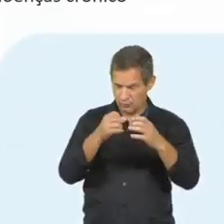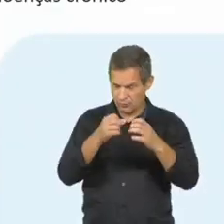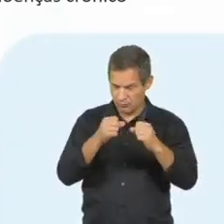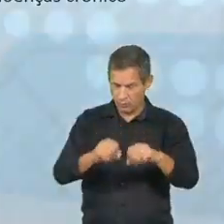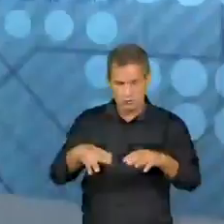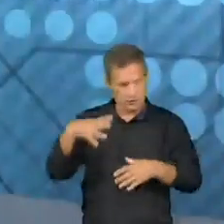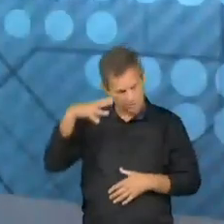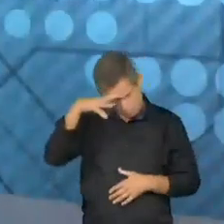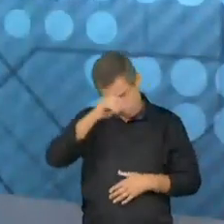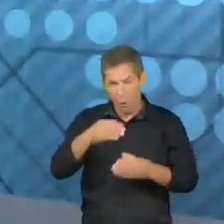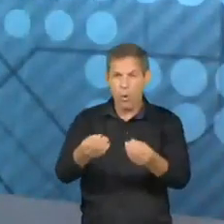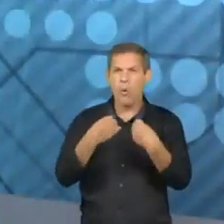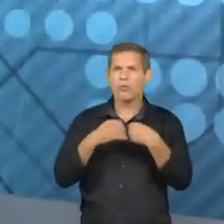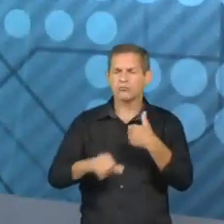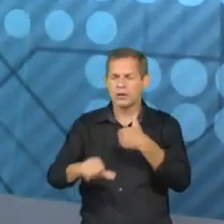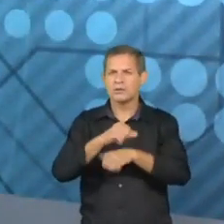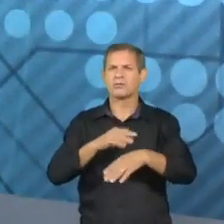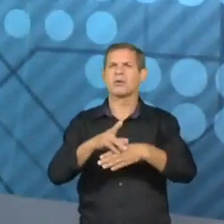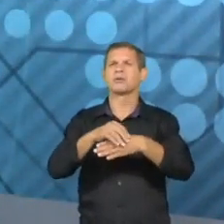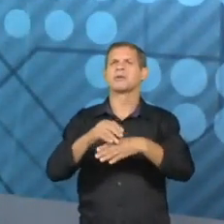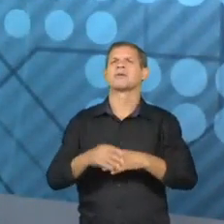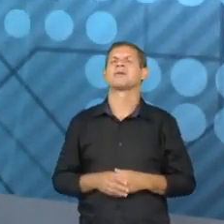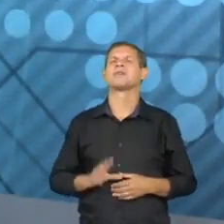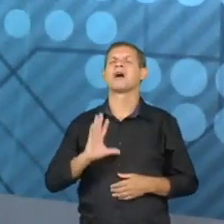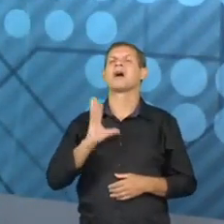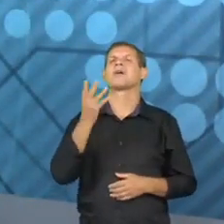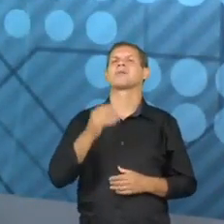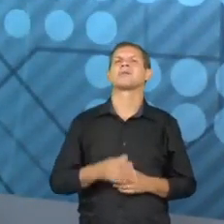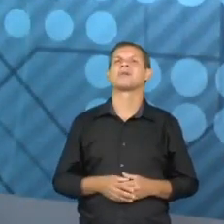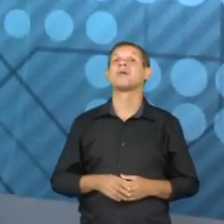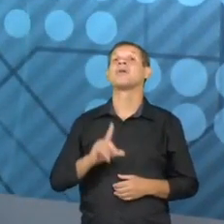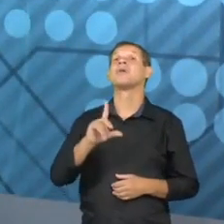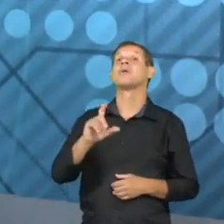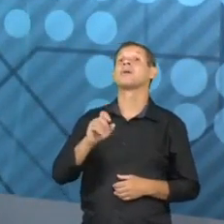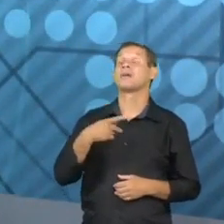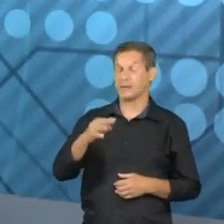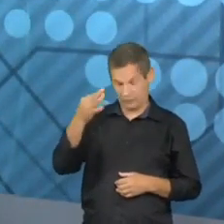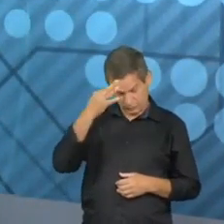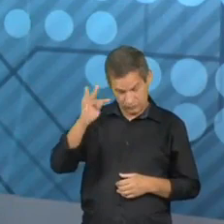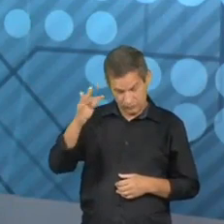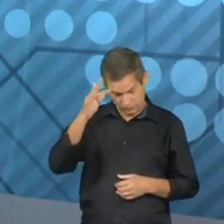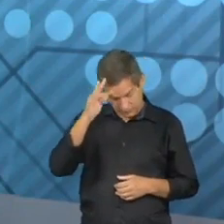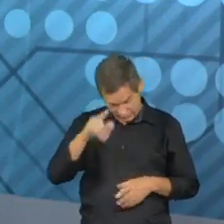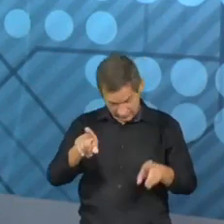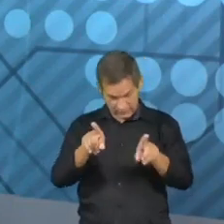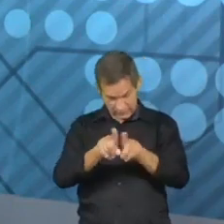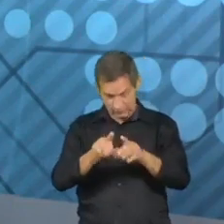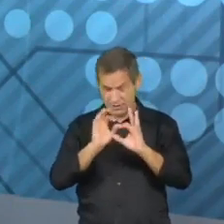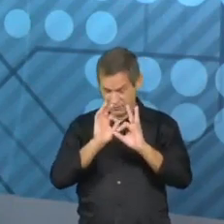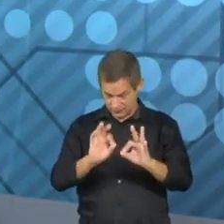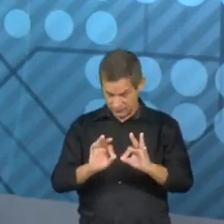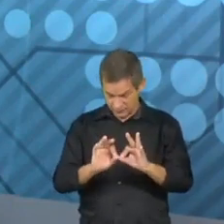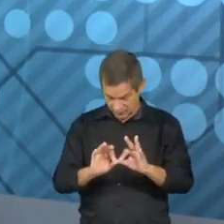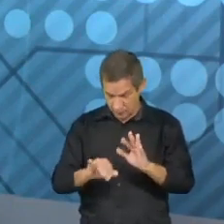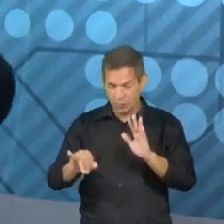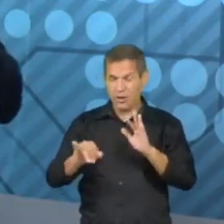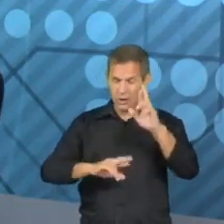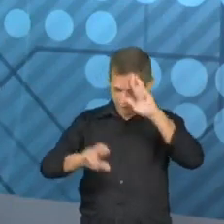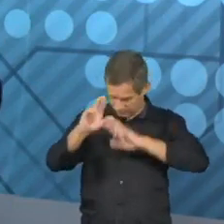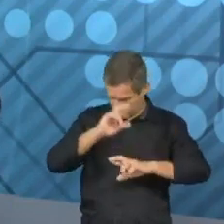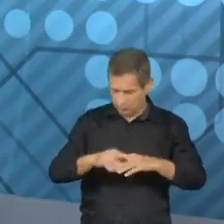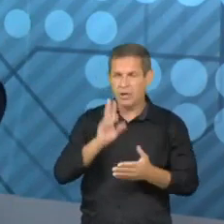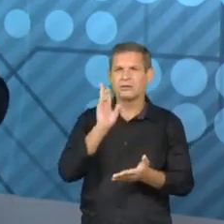compreender como a transição epidemiológica ocorre, o que é a sua teoria e, óbvio, levando em consideração